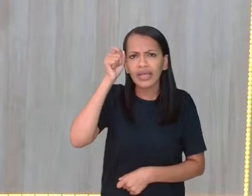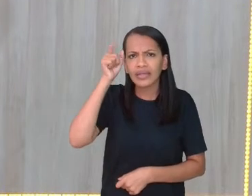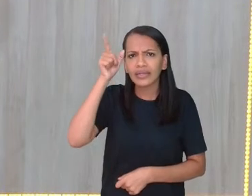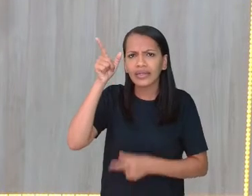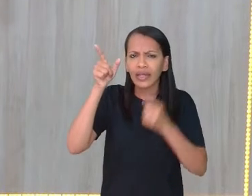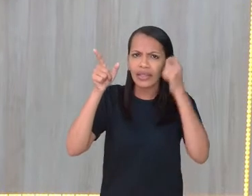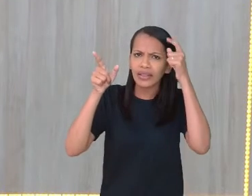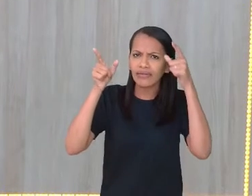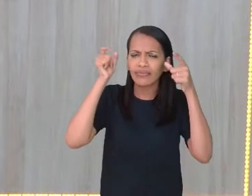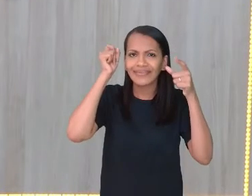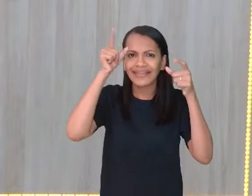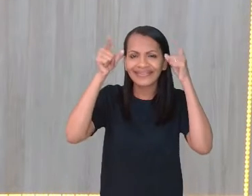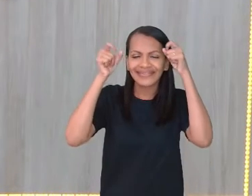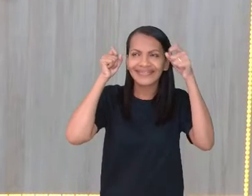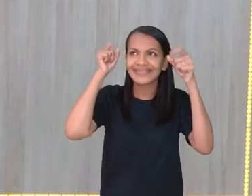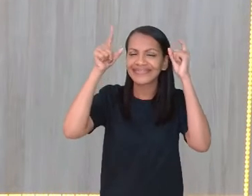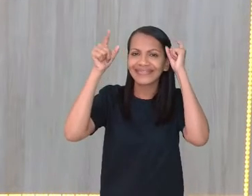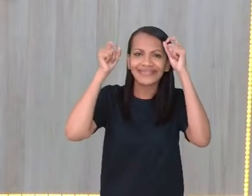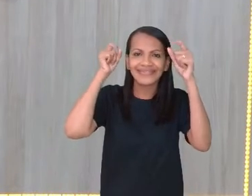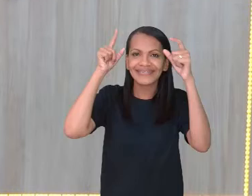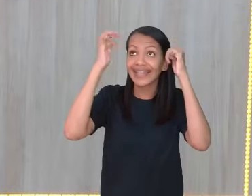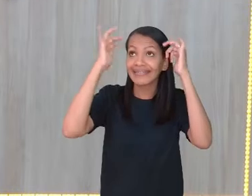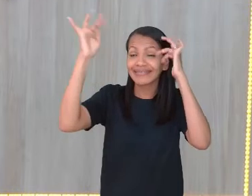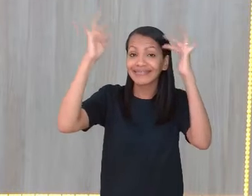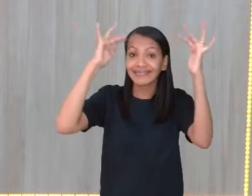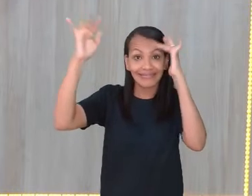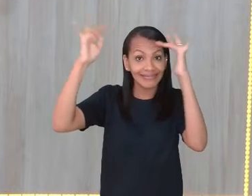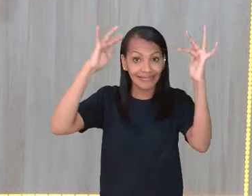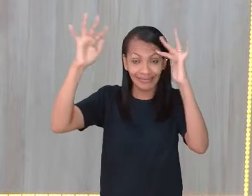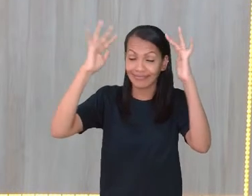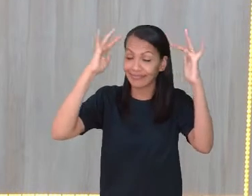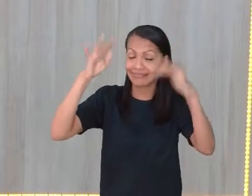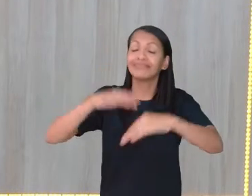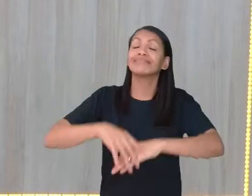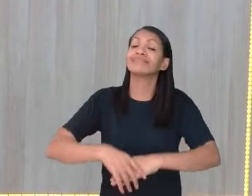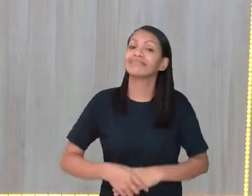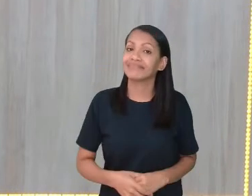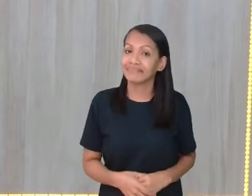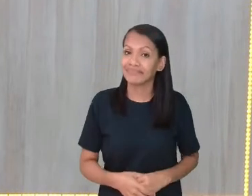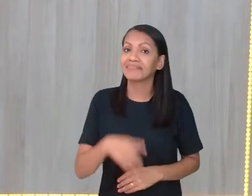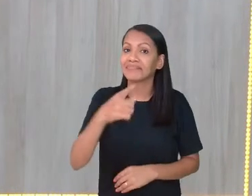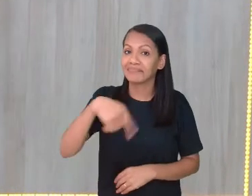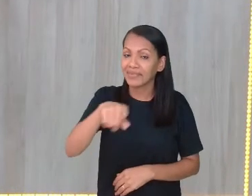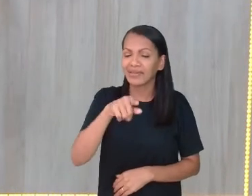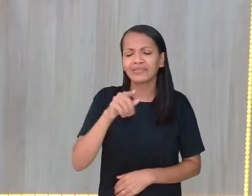aí fervilhando, né? Ela funcionando o tempo inteiro muito rápido.